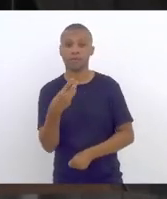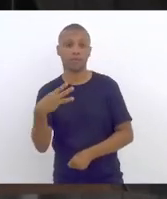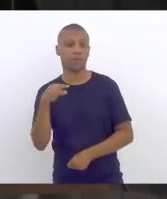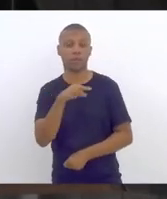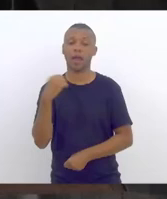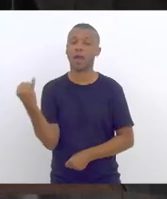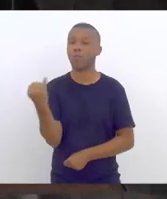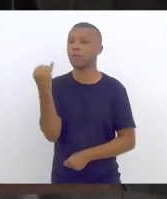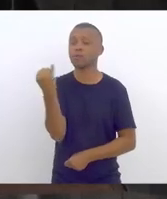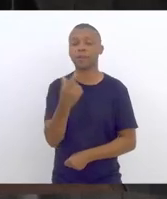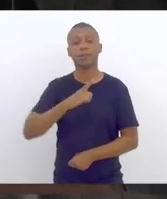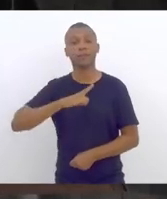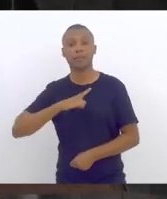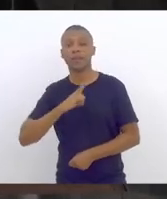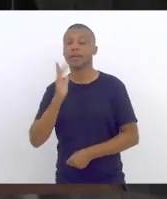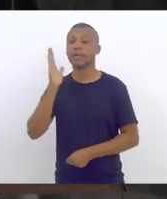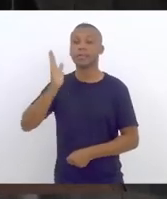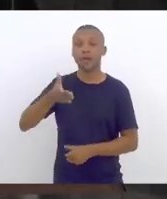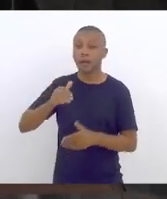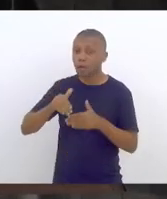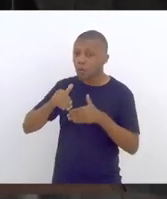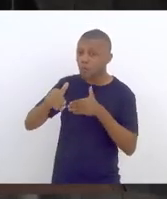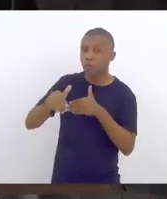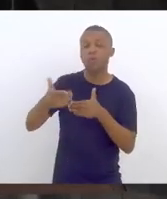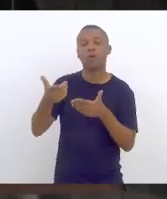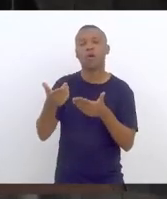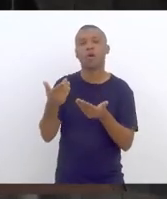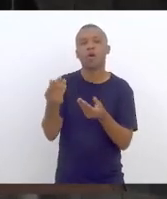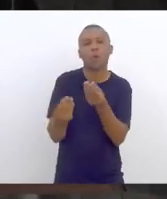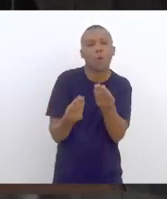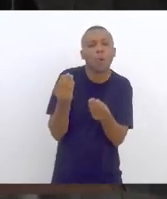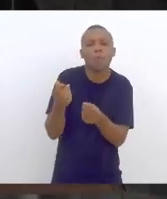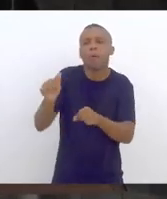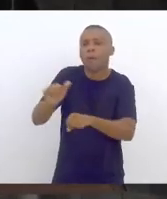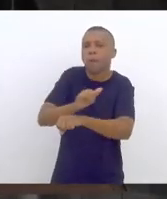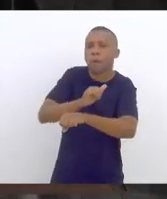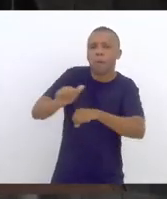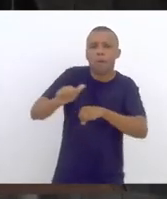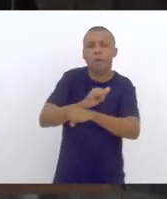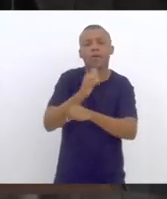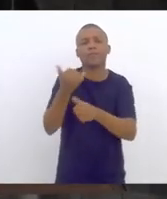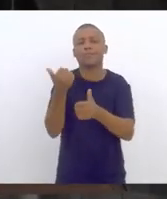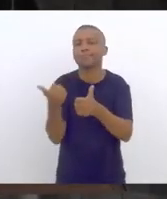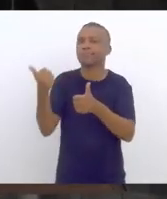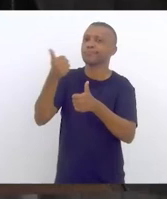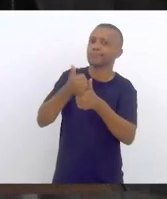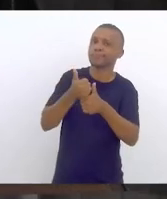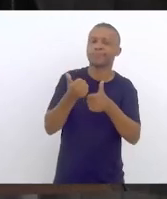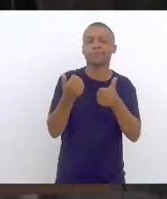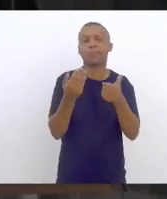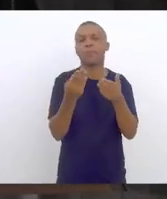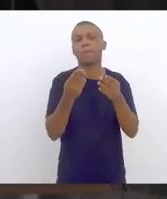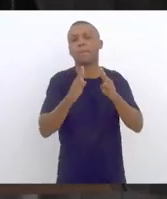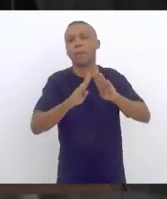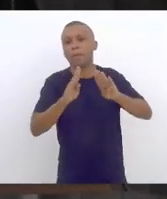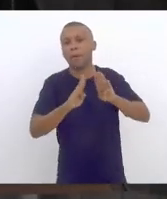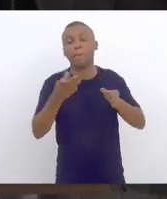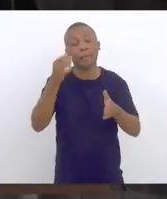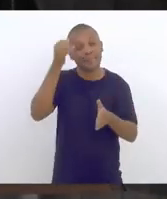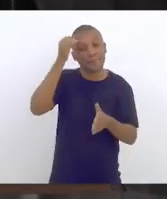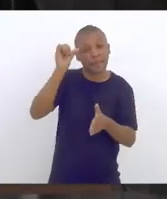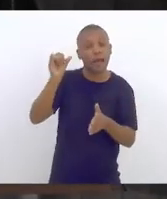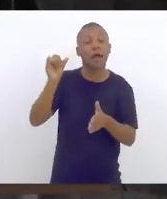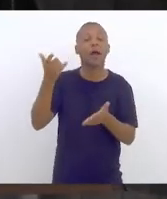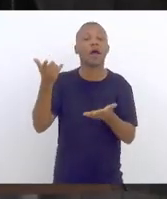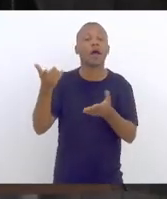que haja já formas de mitigação de compensação para aplacar as perdas que estados